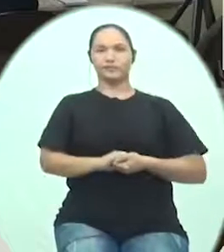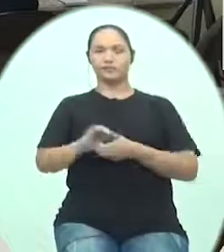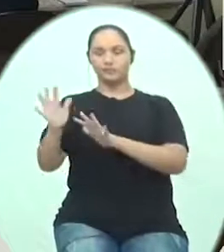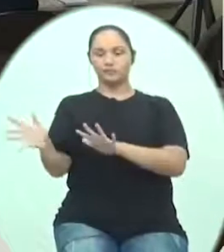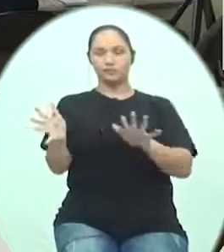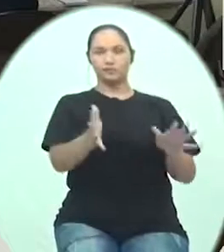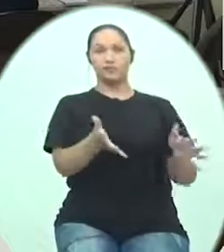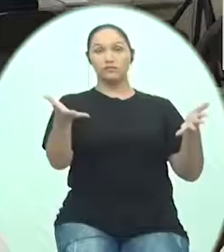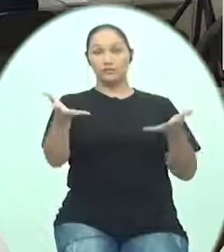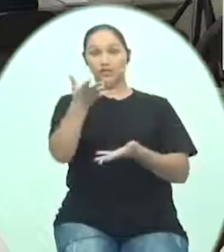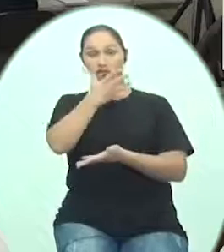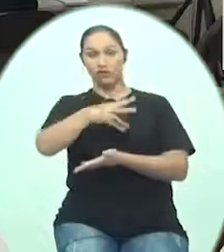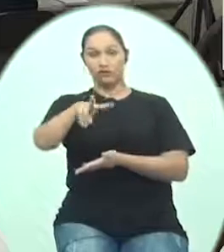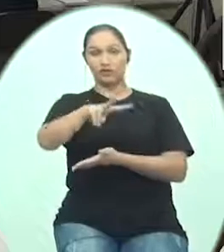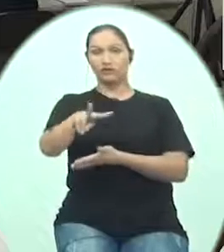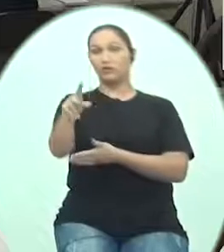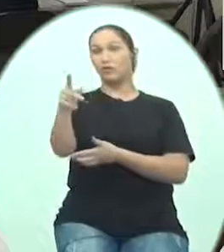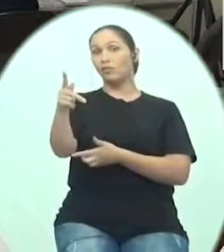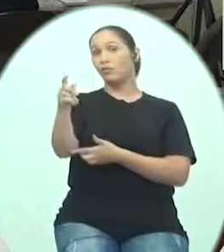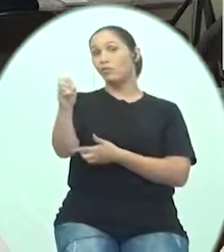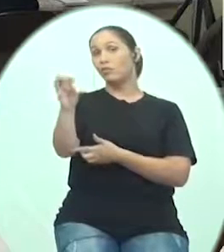ordem cedida ao Vereador alinir